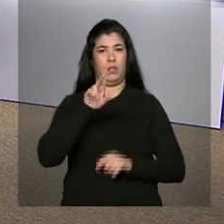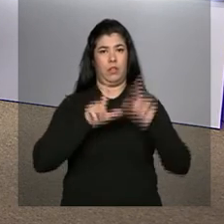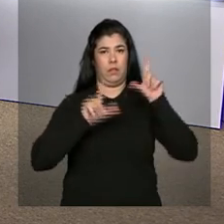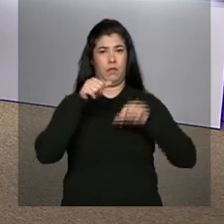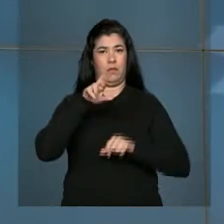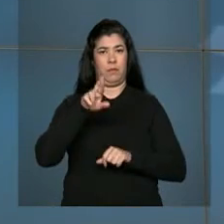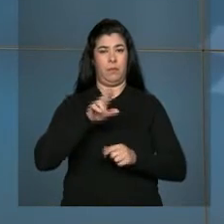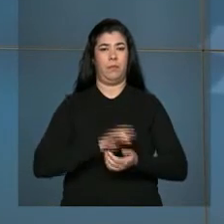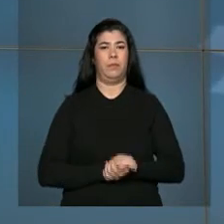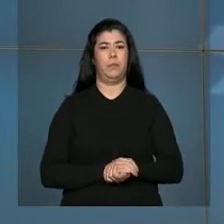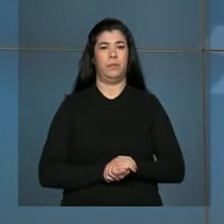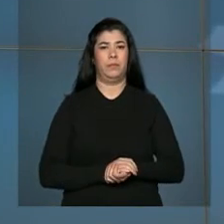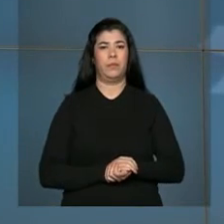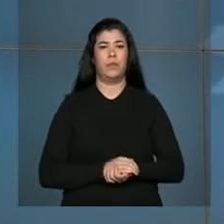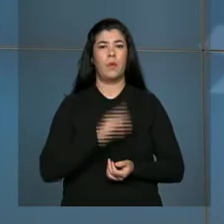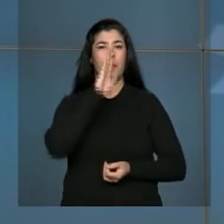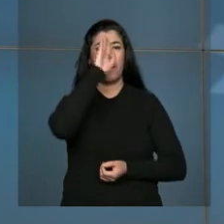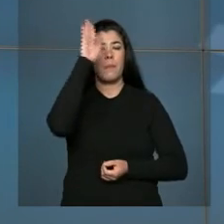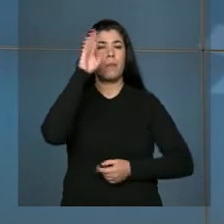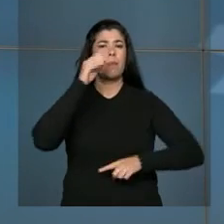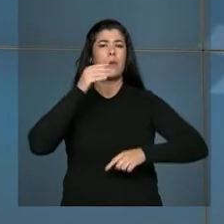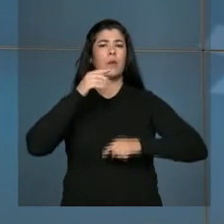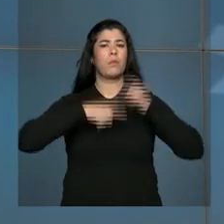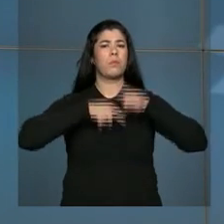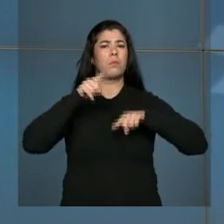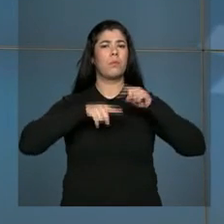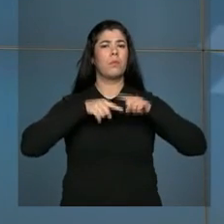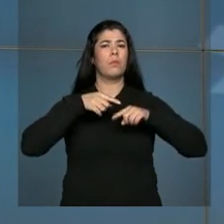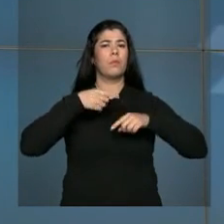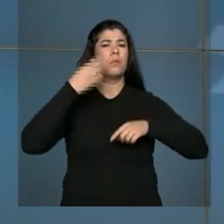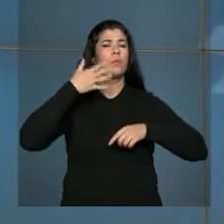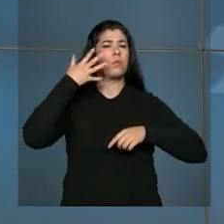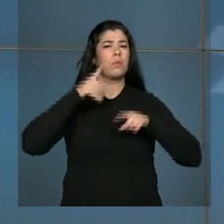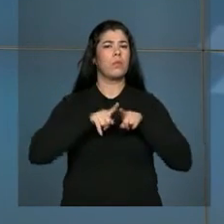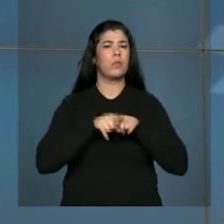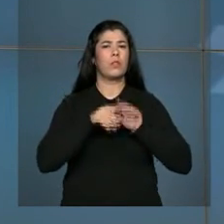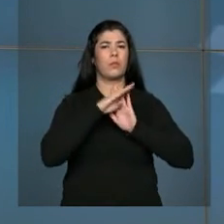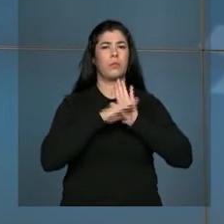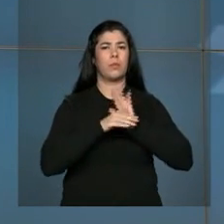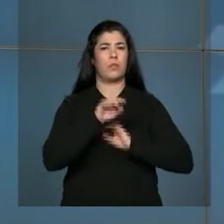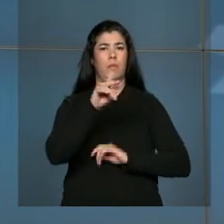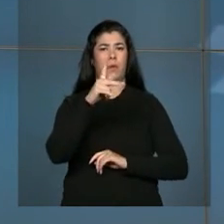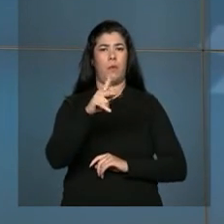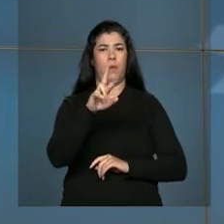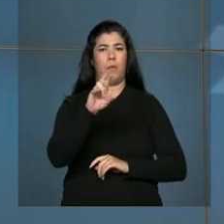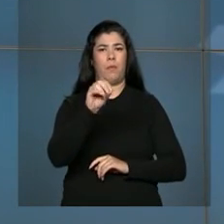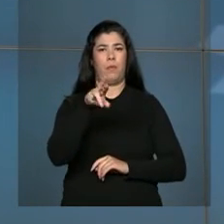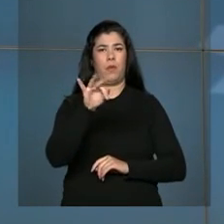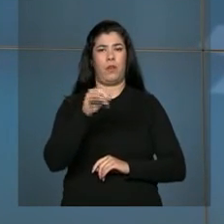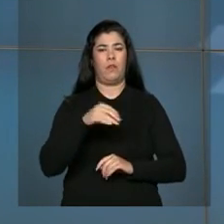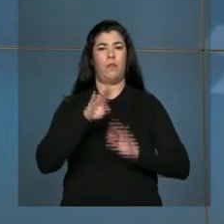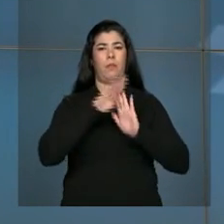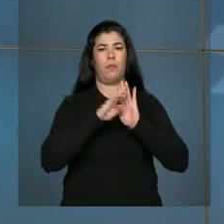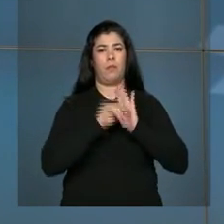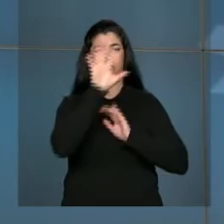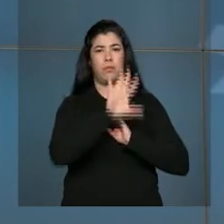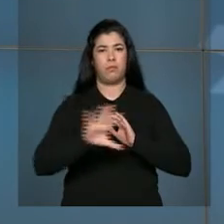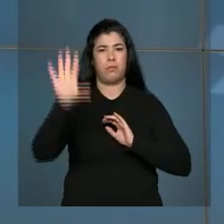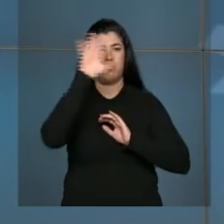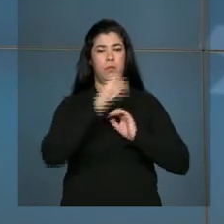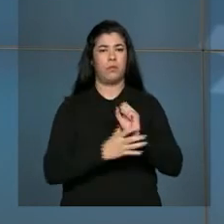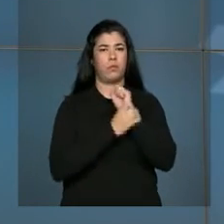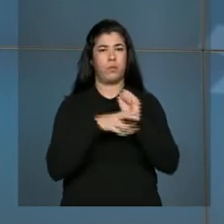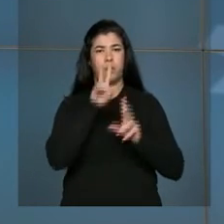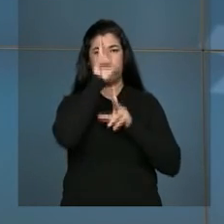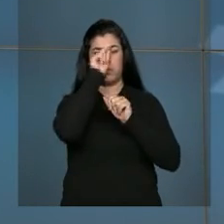NBR. Uma das principais políticas do Plano Safra é o PRONAF, o Programa Nacional de Fortalecimento da Agricultura Familiar.